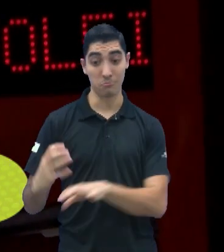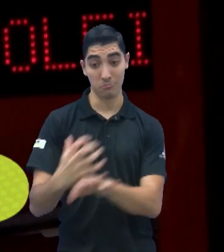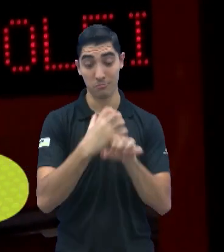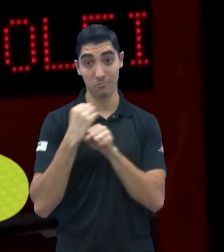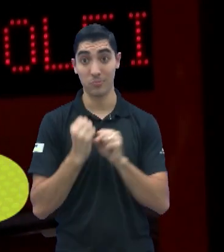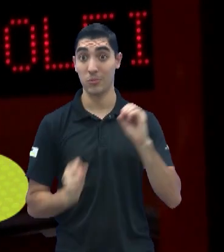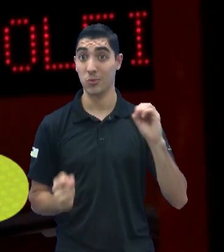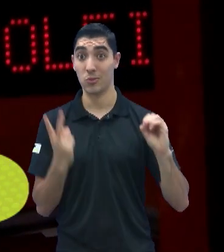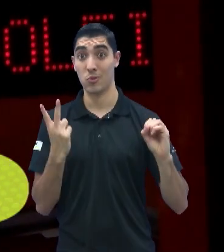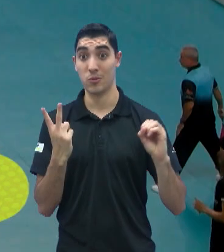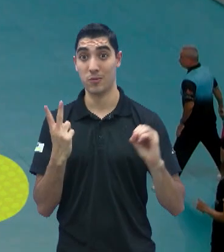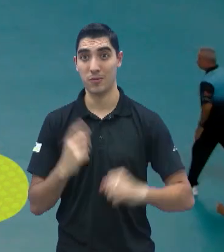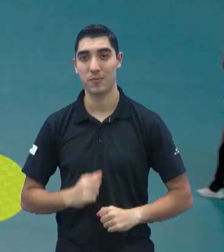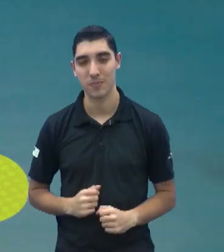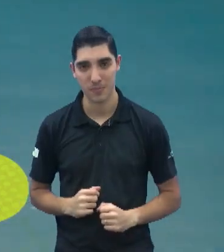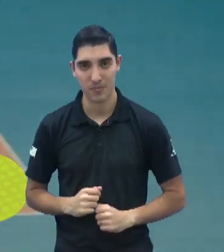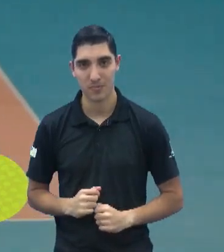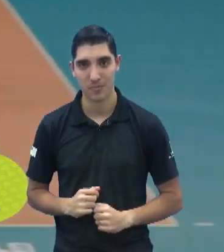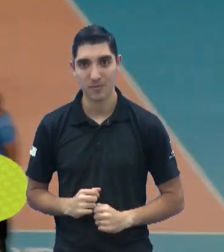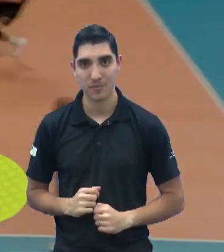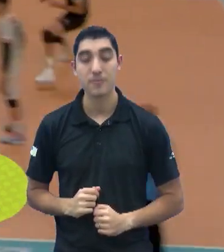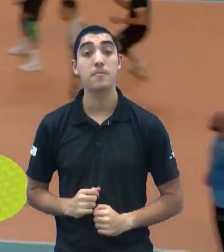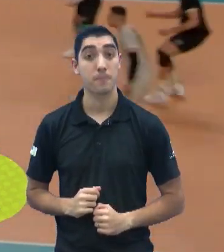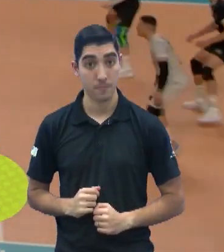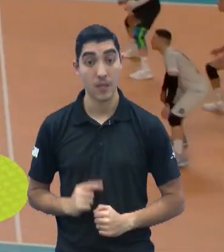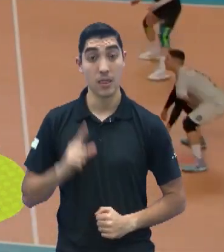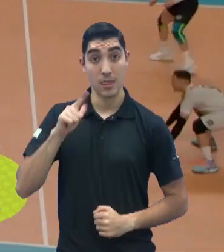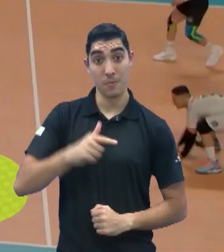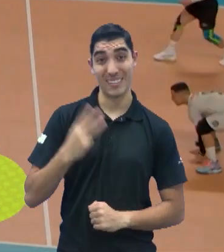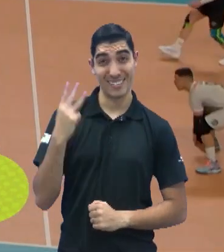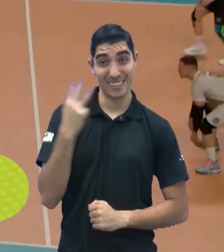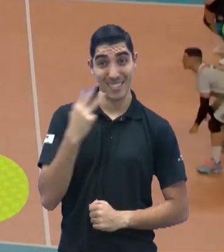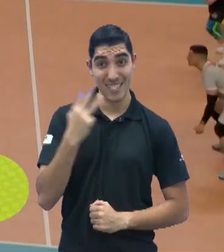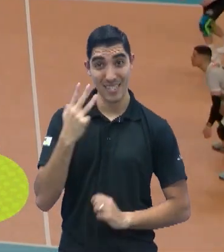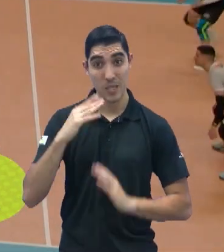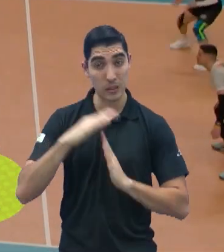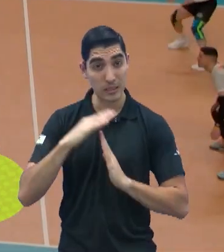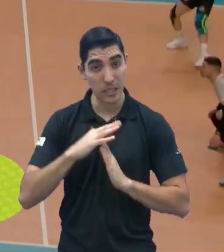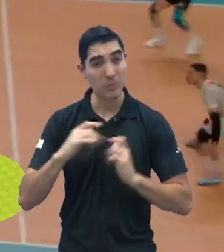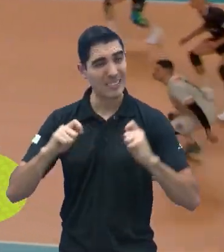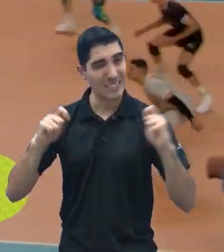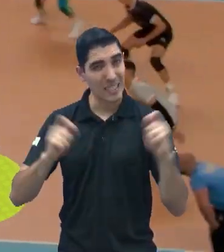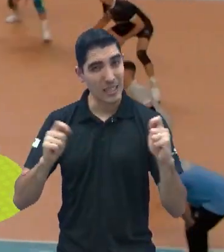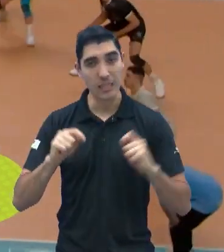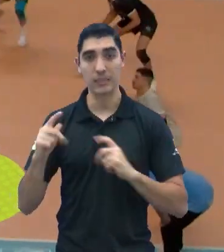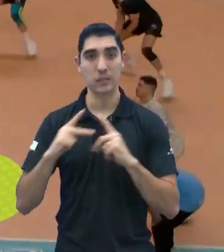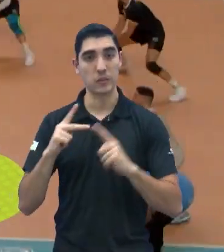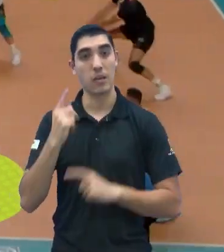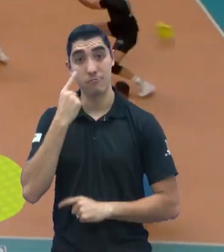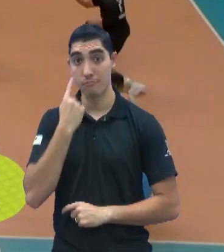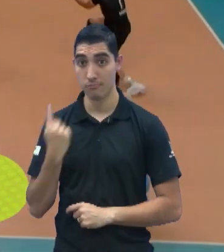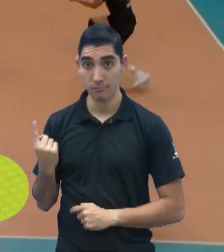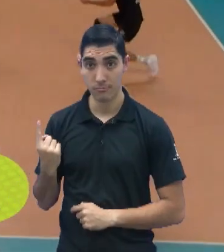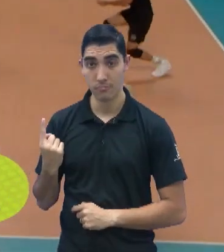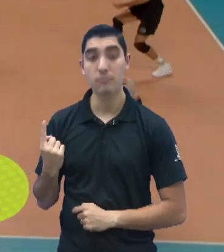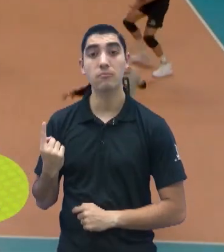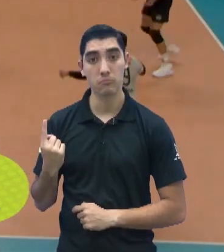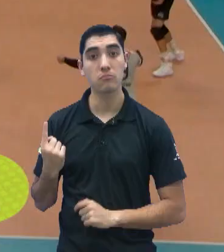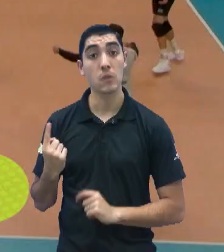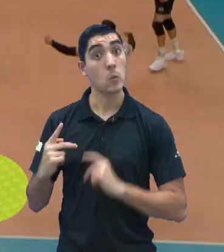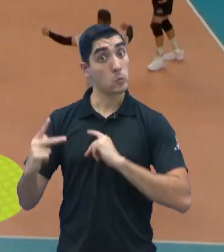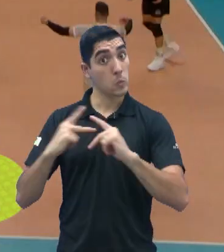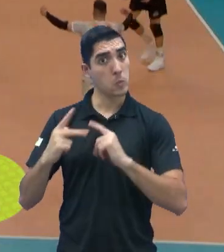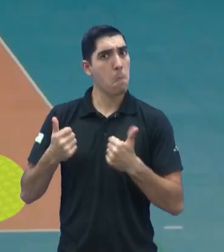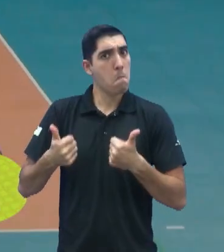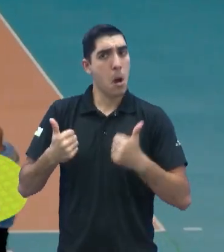2-0 na partida. Vem então aquele que poderia ser o último set da partida. Mesmo começando melhor, o São